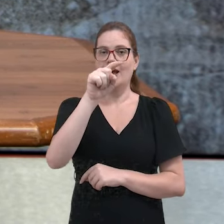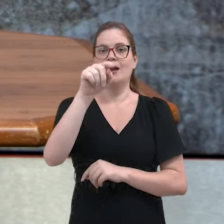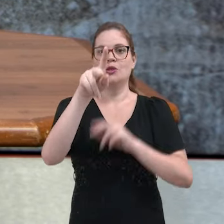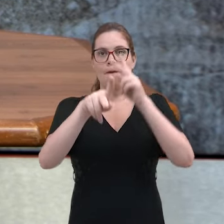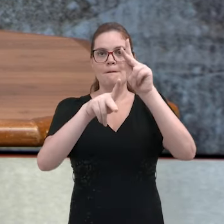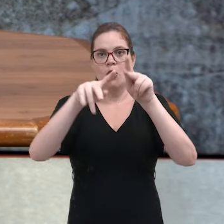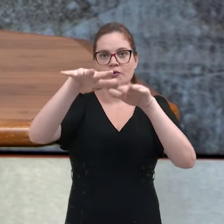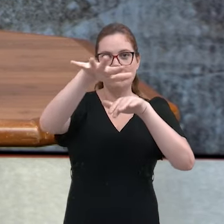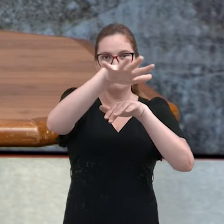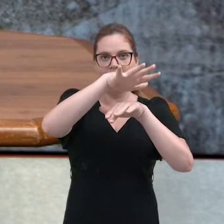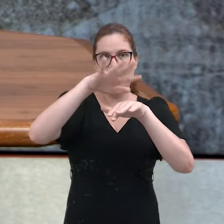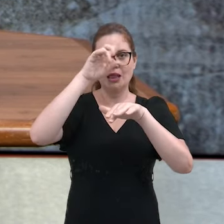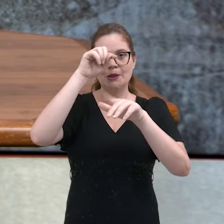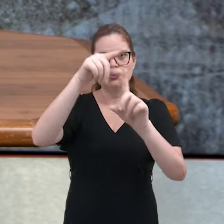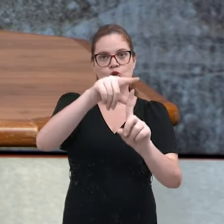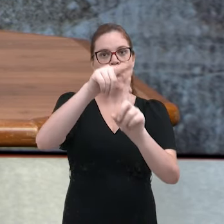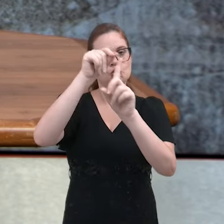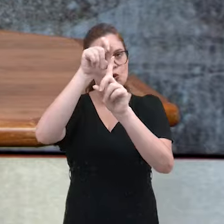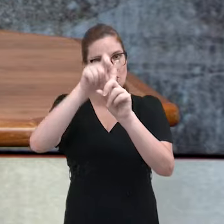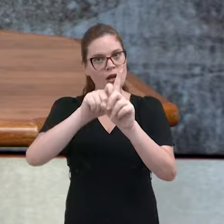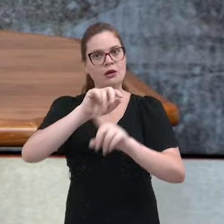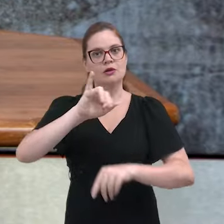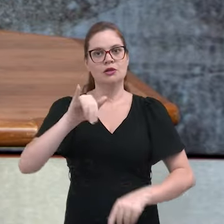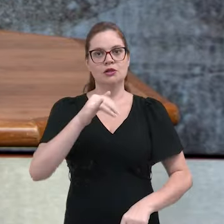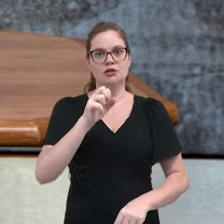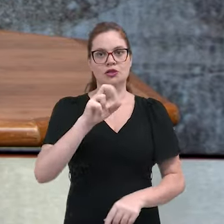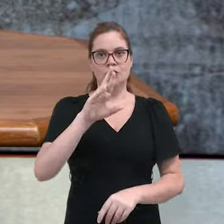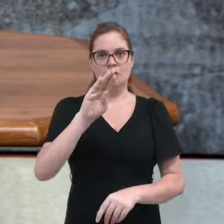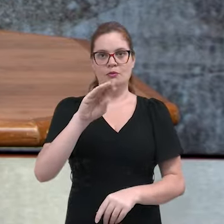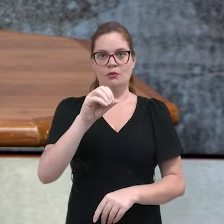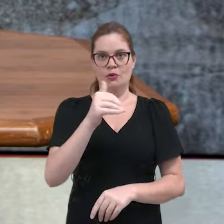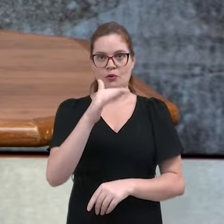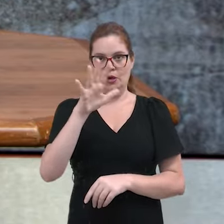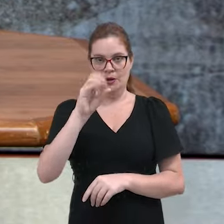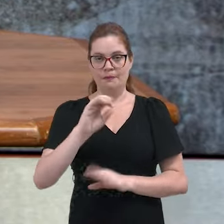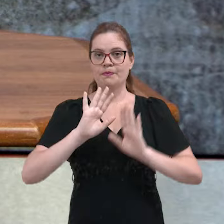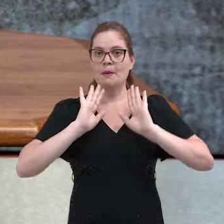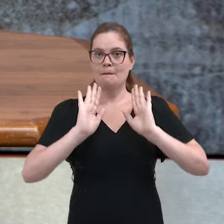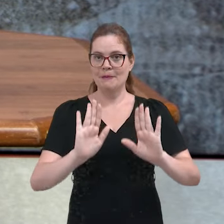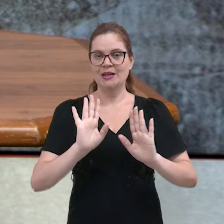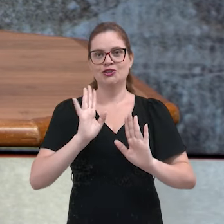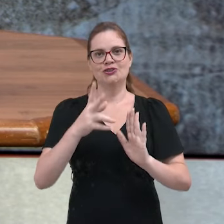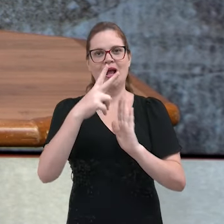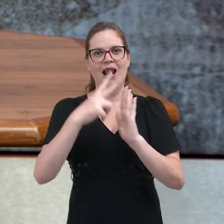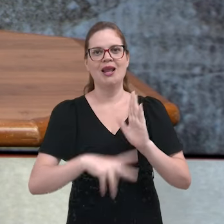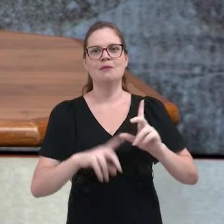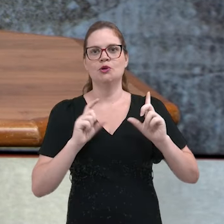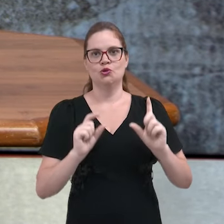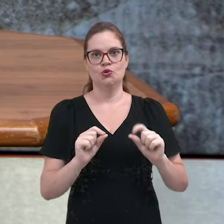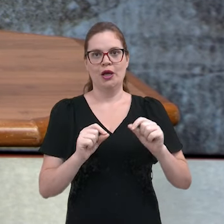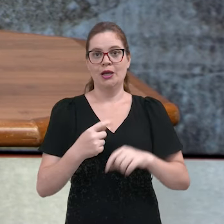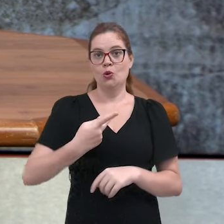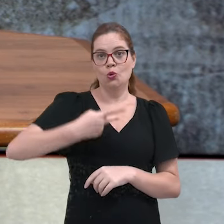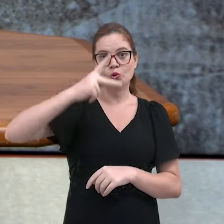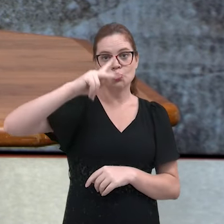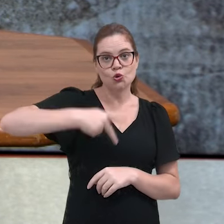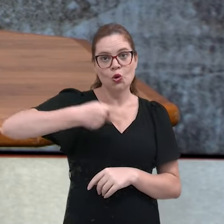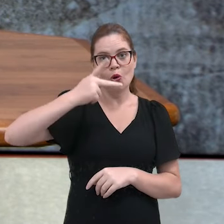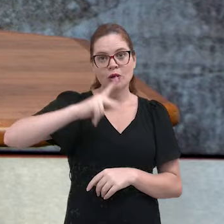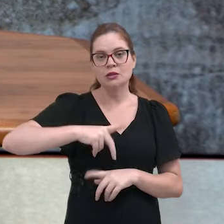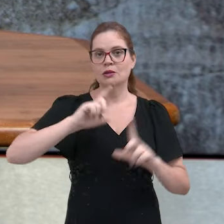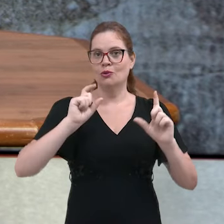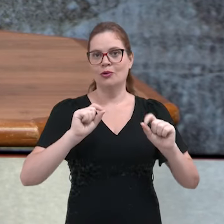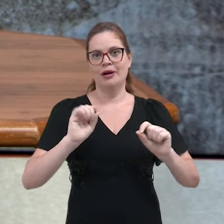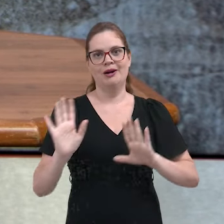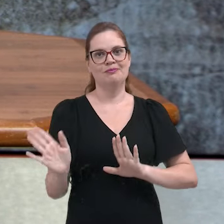10 tribos. E nós vimos no episódio anterior que tanto Roboão quanto Jeroboão, ambos